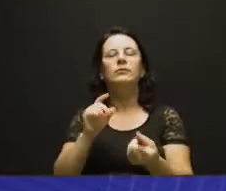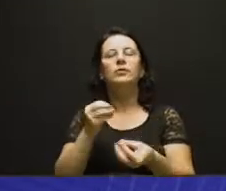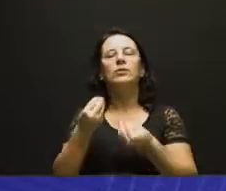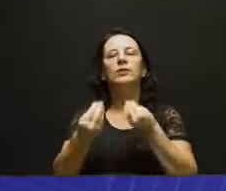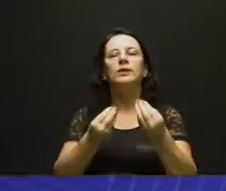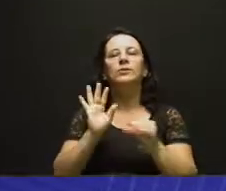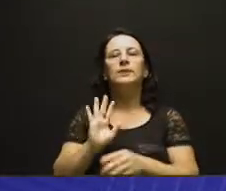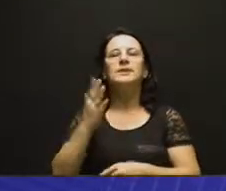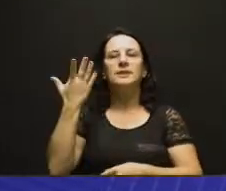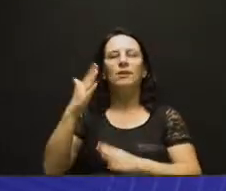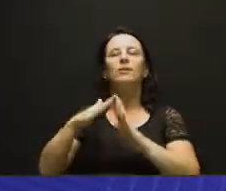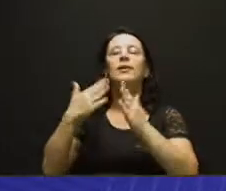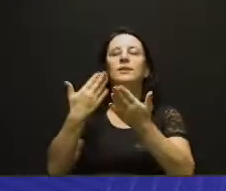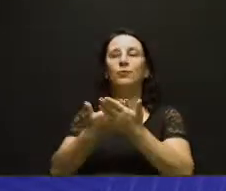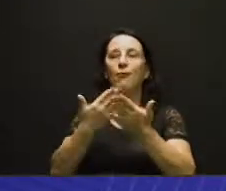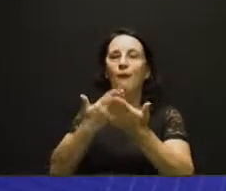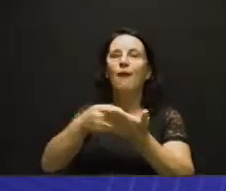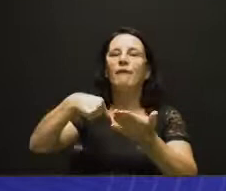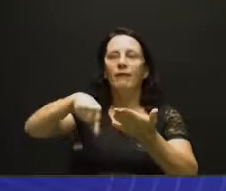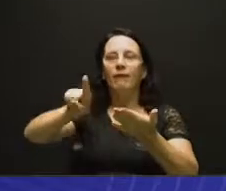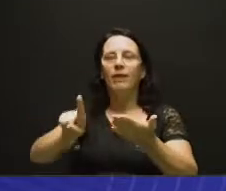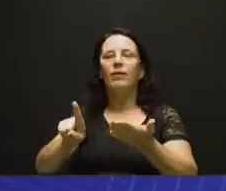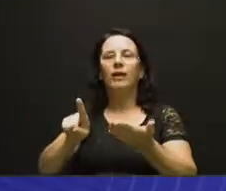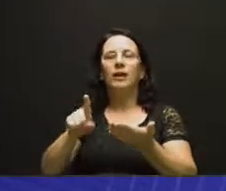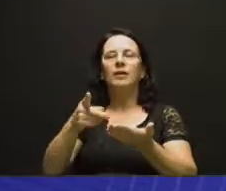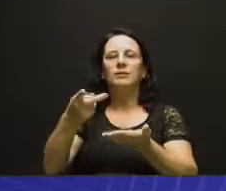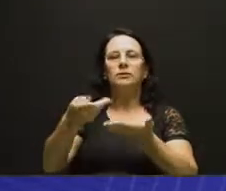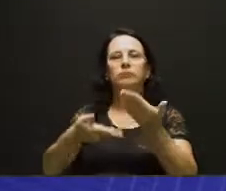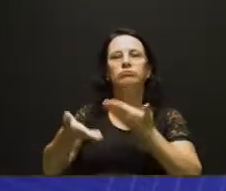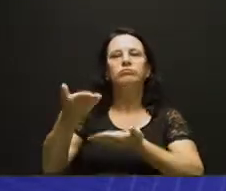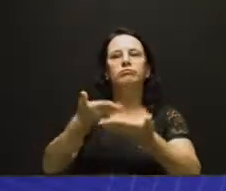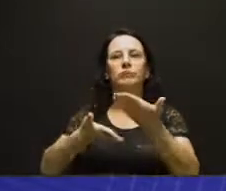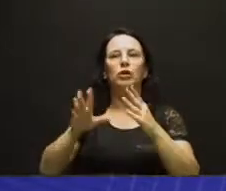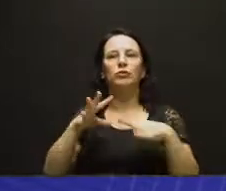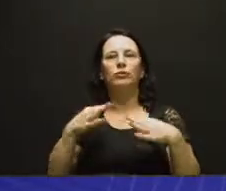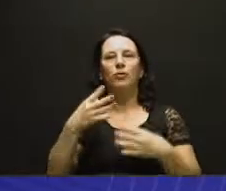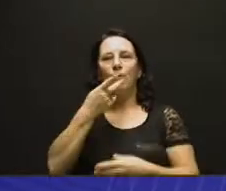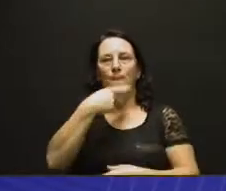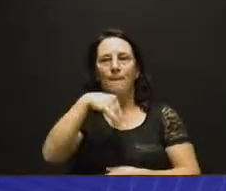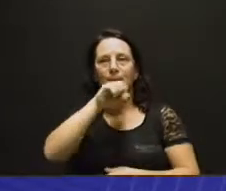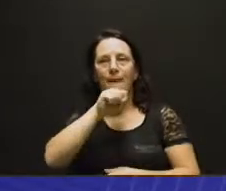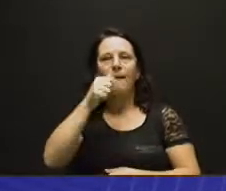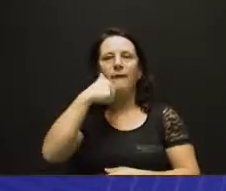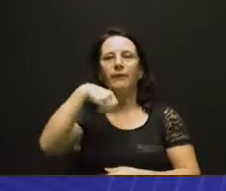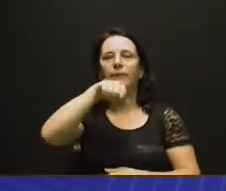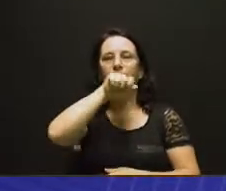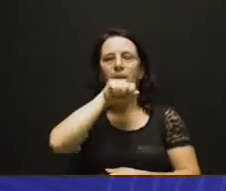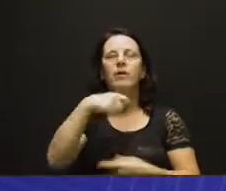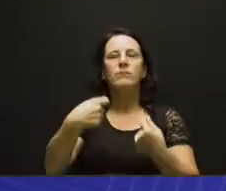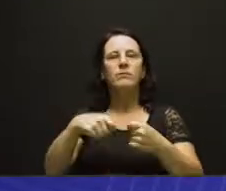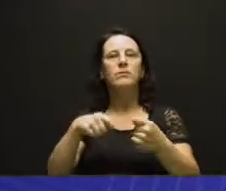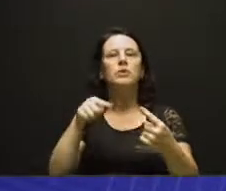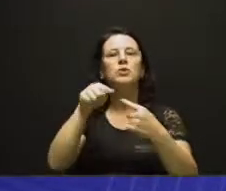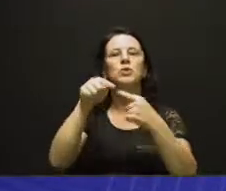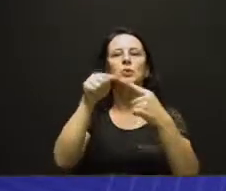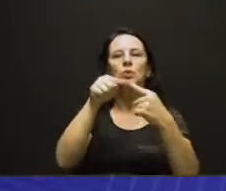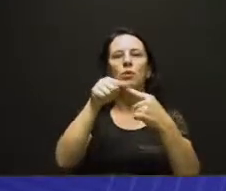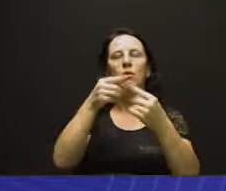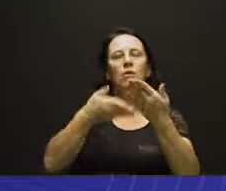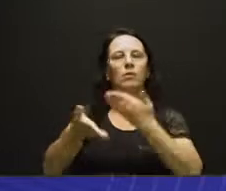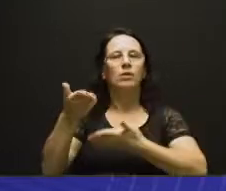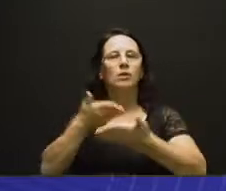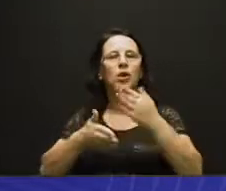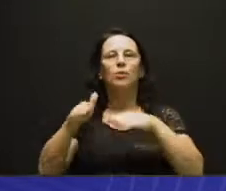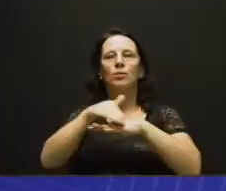acontecendo na escola tem que tem que ser passado pra para os pais e os pais têm que passar pra equipe multidisciplinar e assim por diante a gente